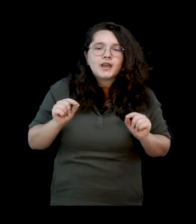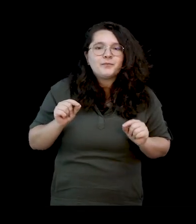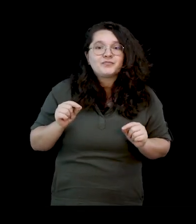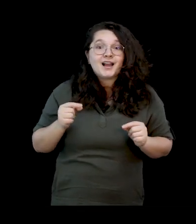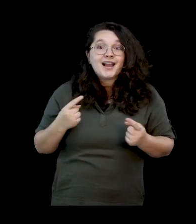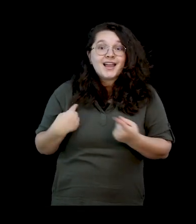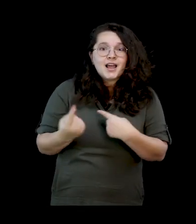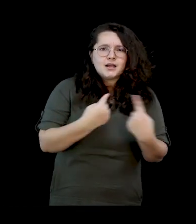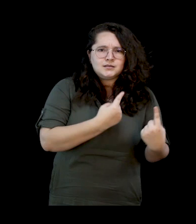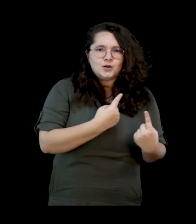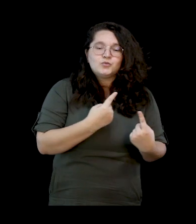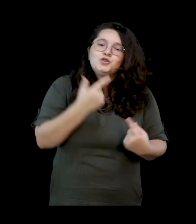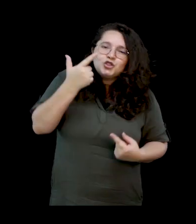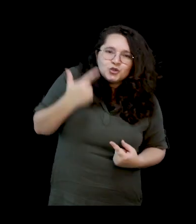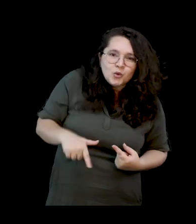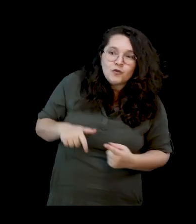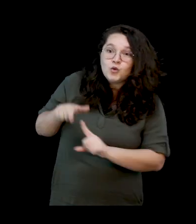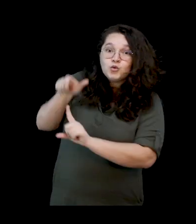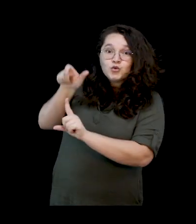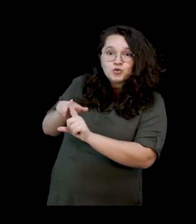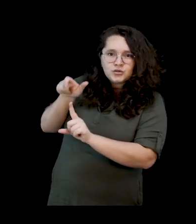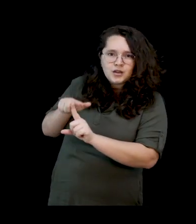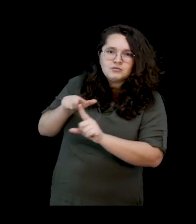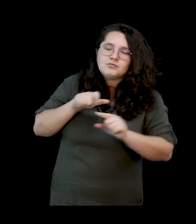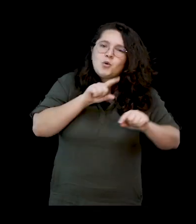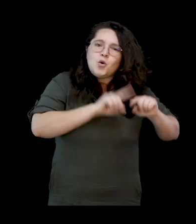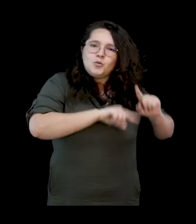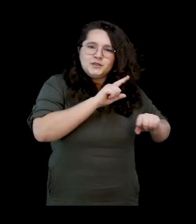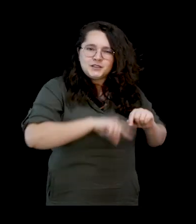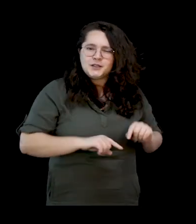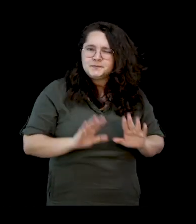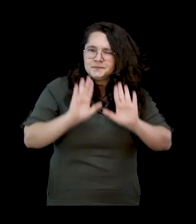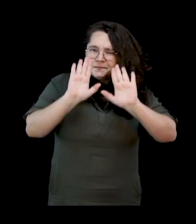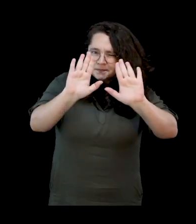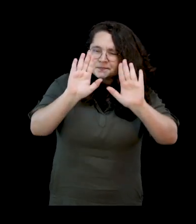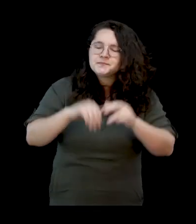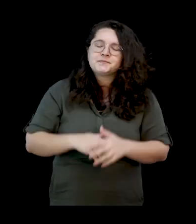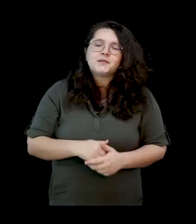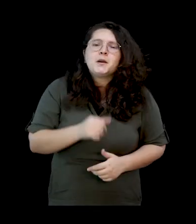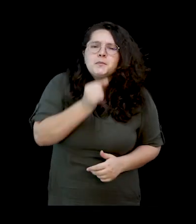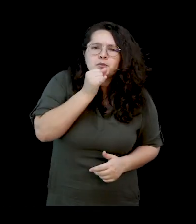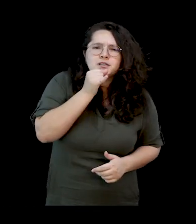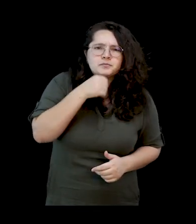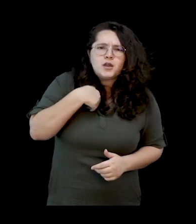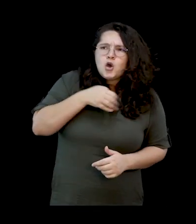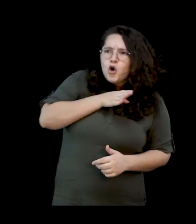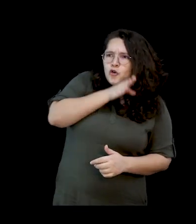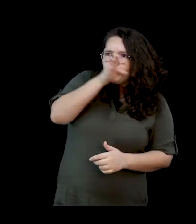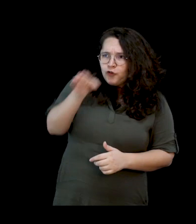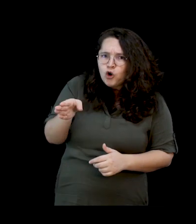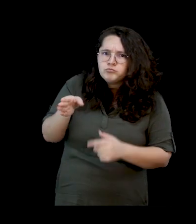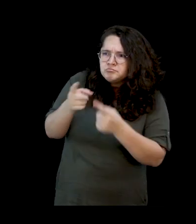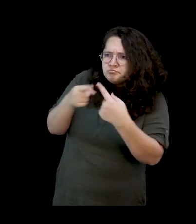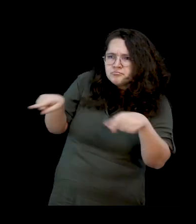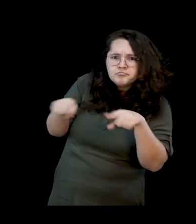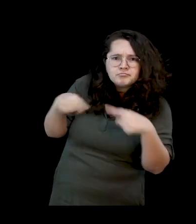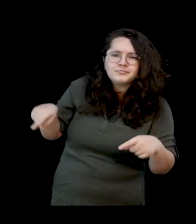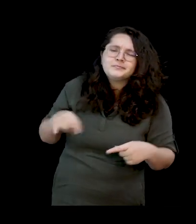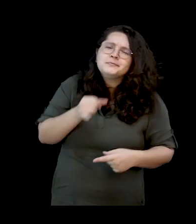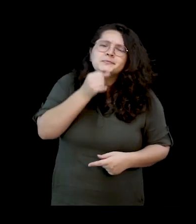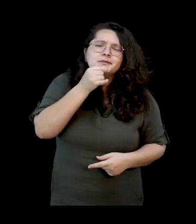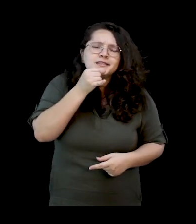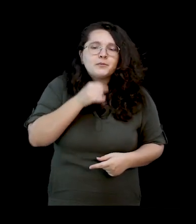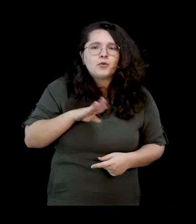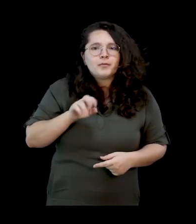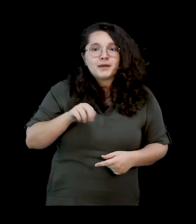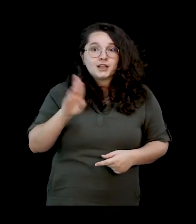entre sujeito e objeto. Uma coisa é você ir a um espetáculo, a um concerto do Beethoven, do Mahler, olhar,